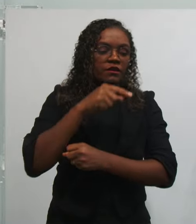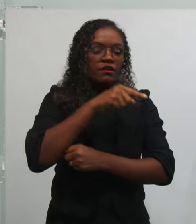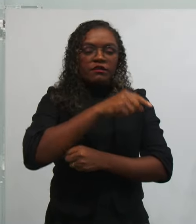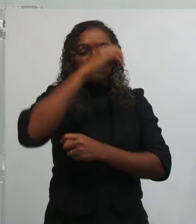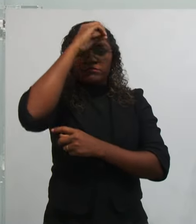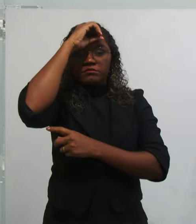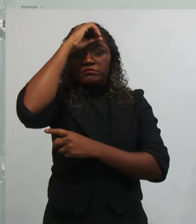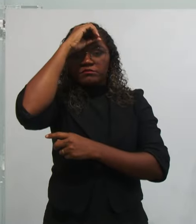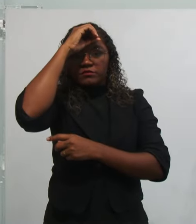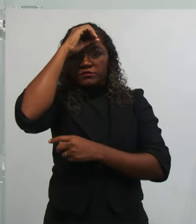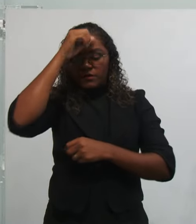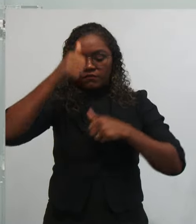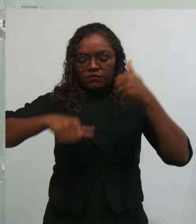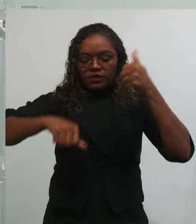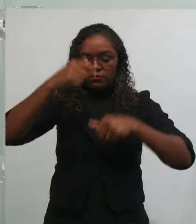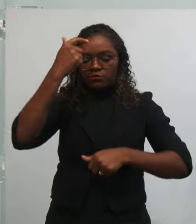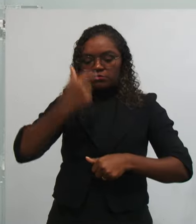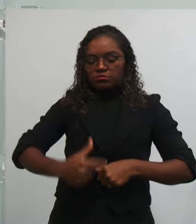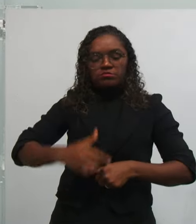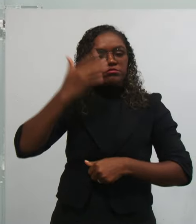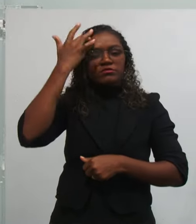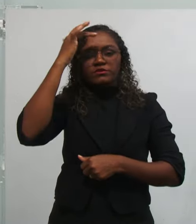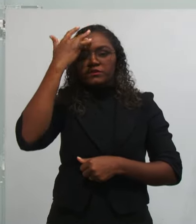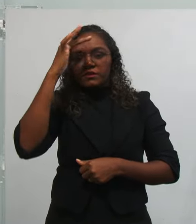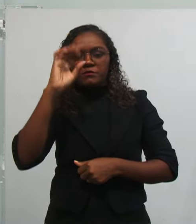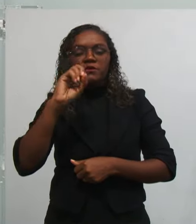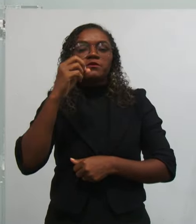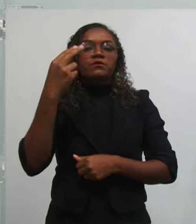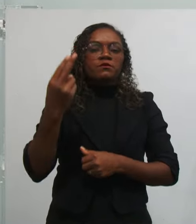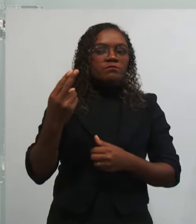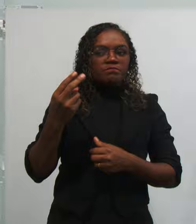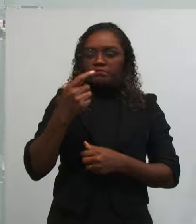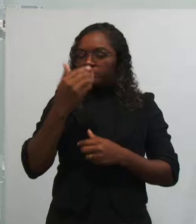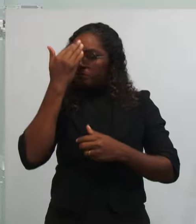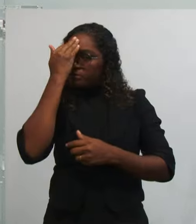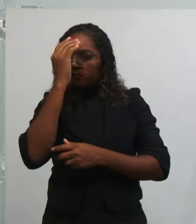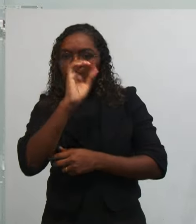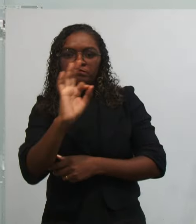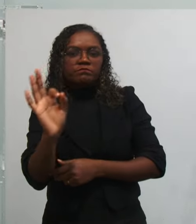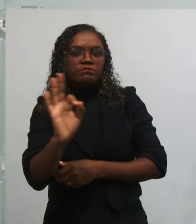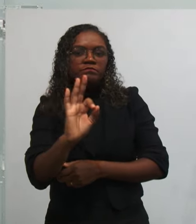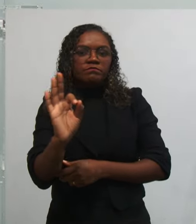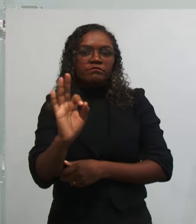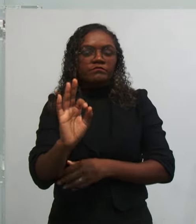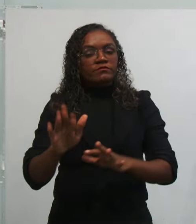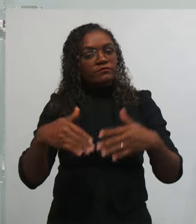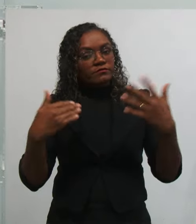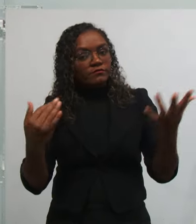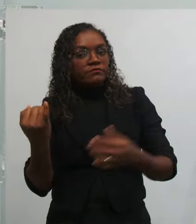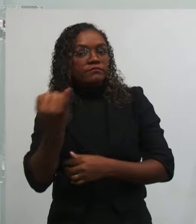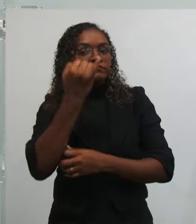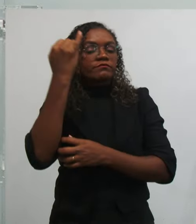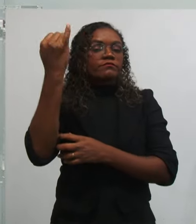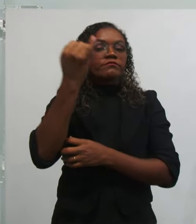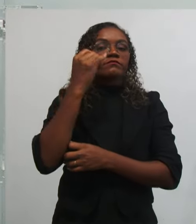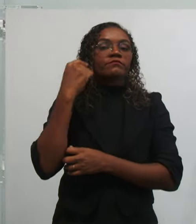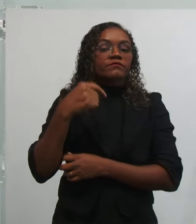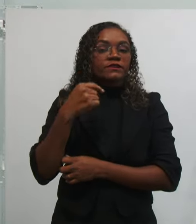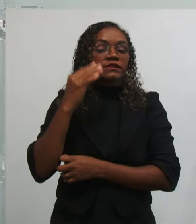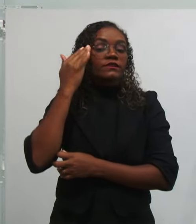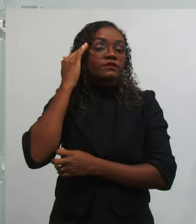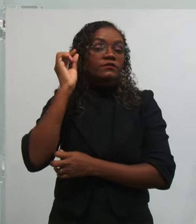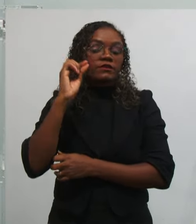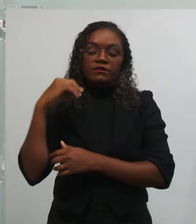como ele está sendo avaliado nem tem clareza do que é esperar dele então é importante aqui pensar avaliação ao longo do